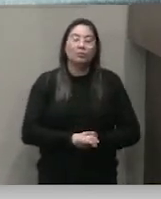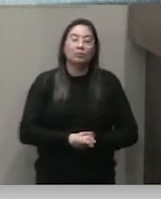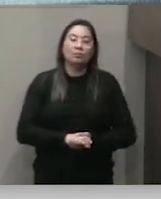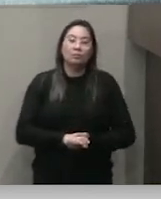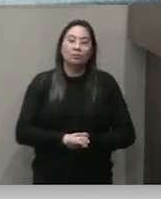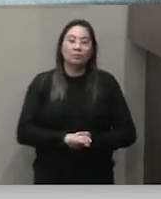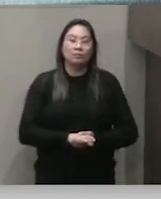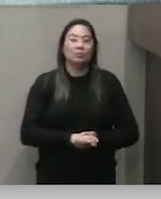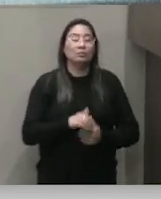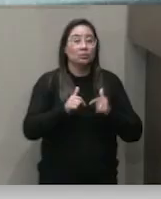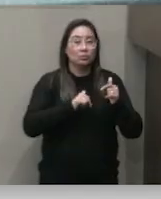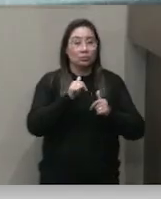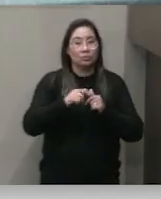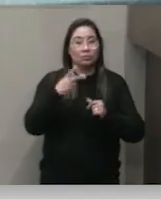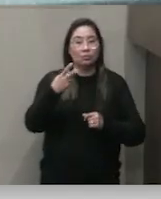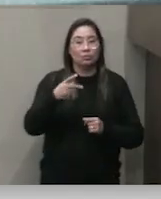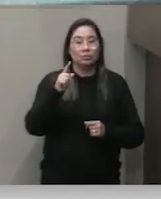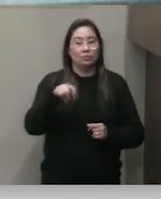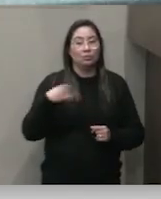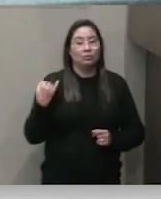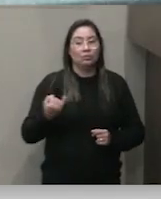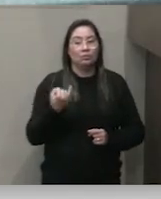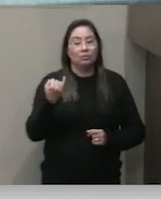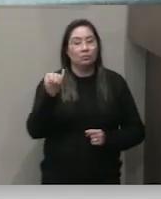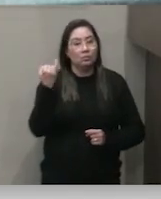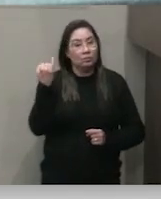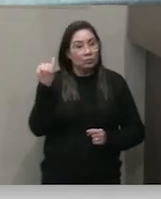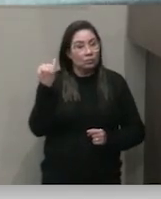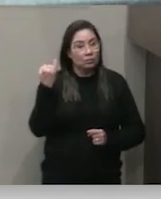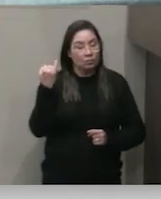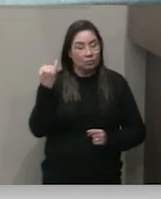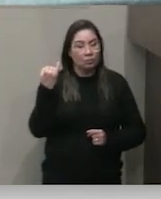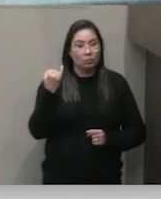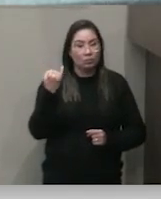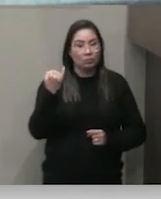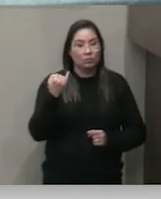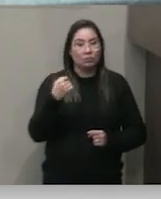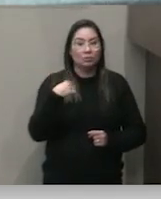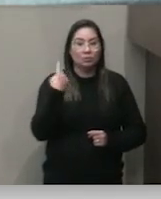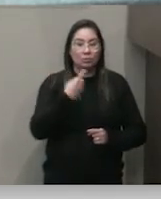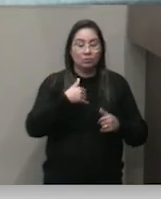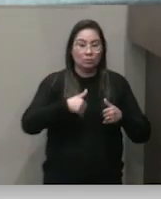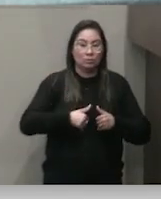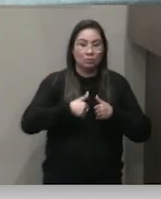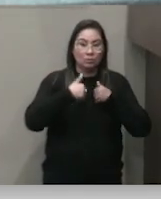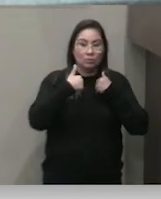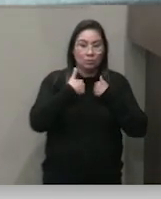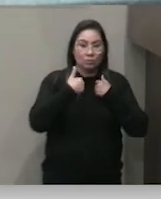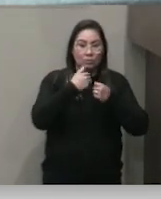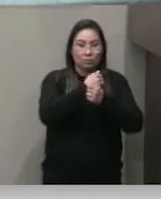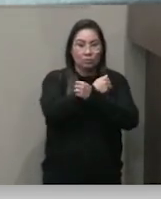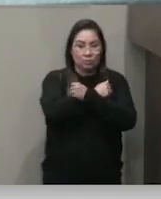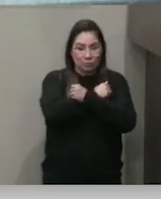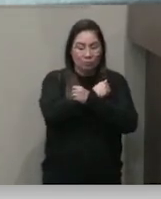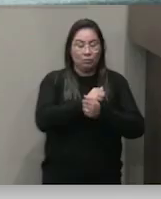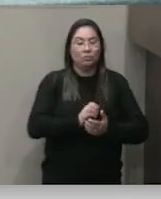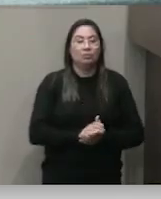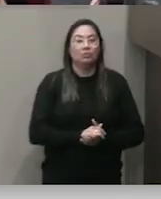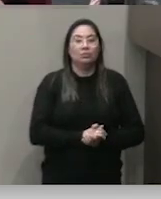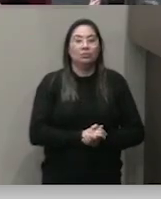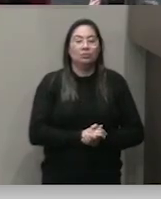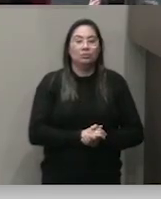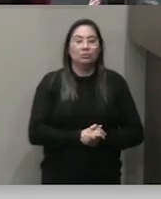é realmente gratificante e que muito nos orgulha. Um abraço. Obrigado, vereador